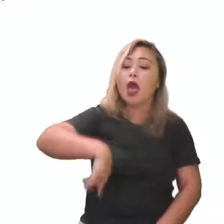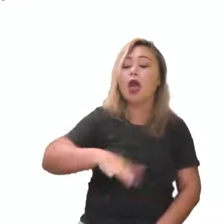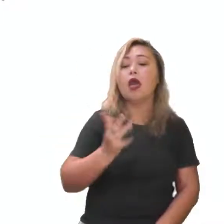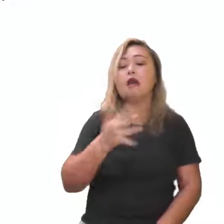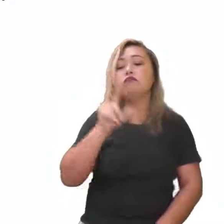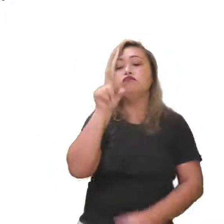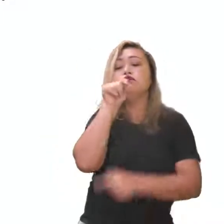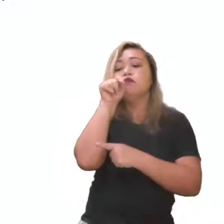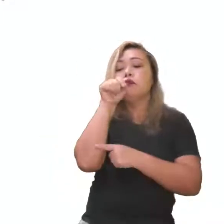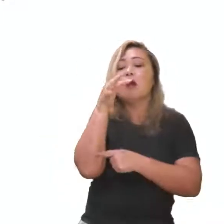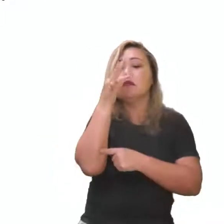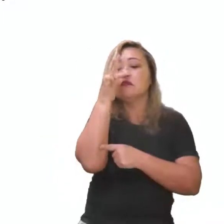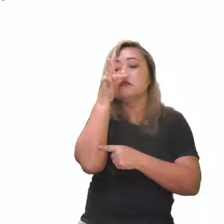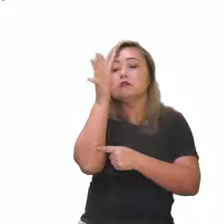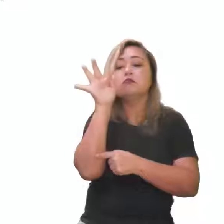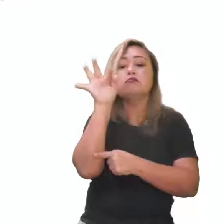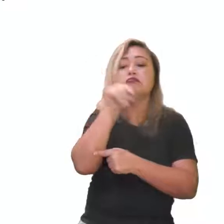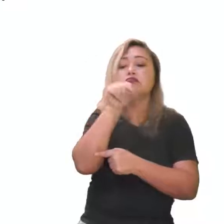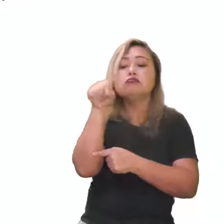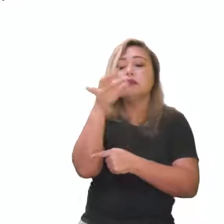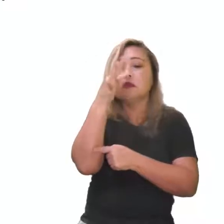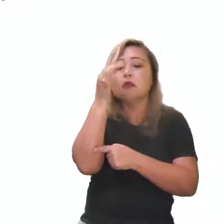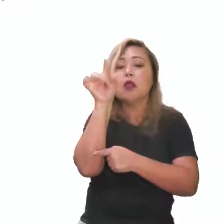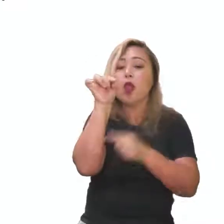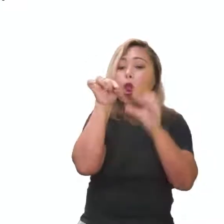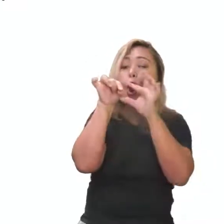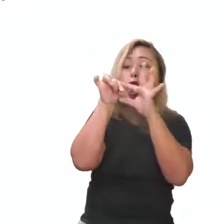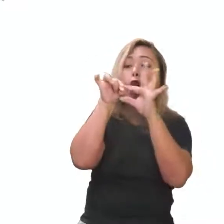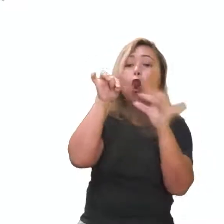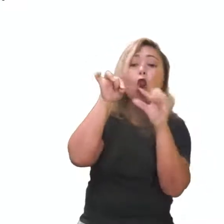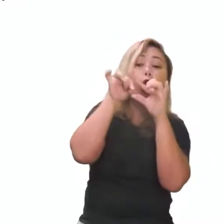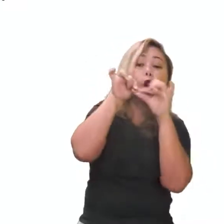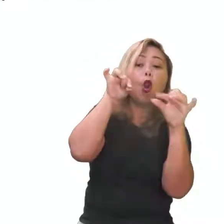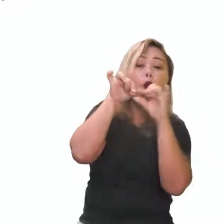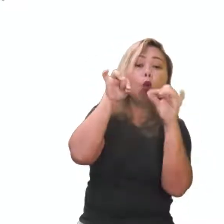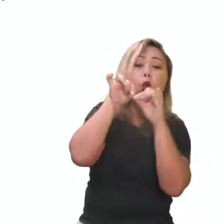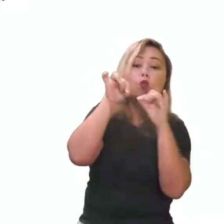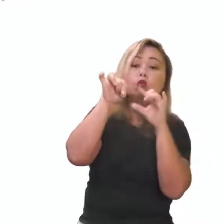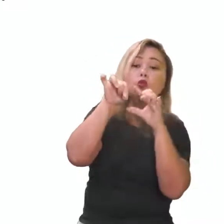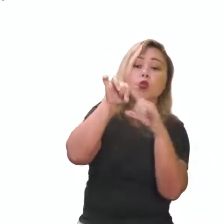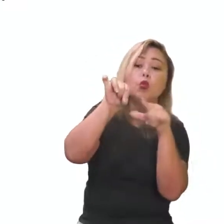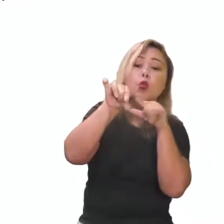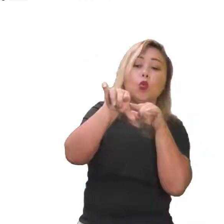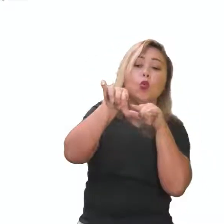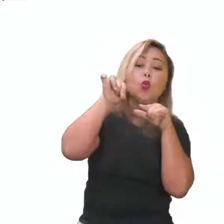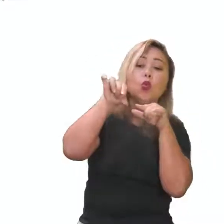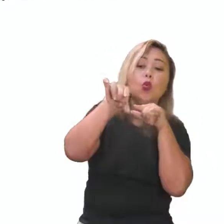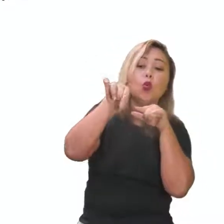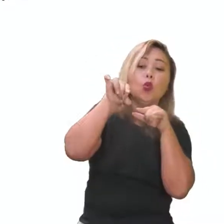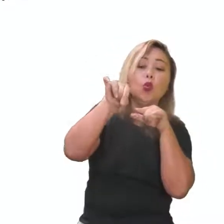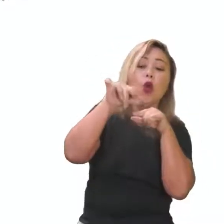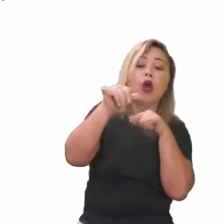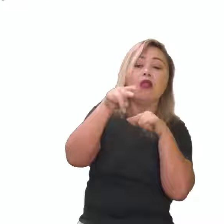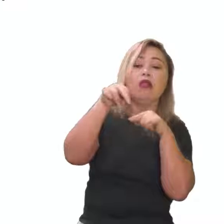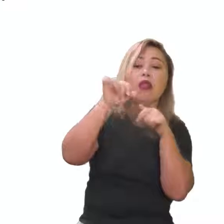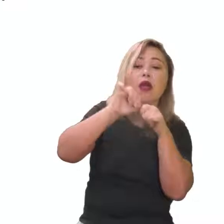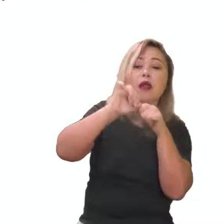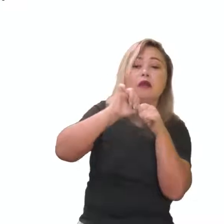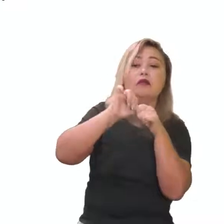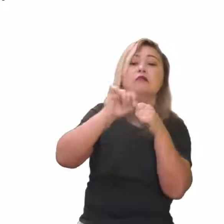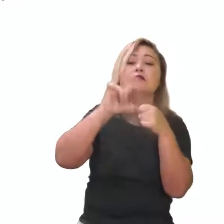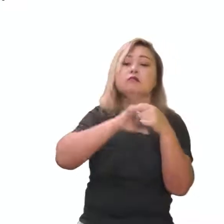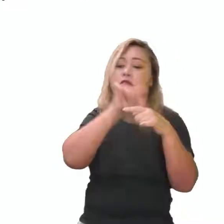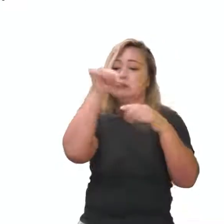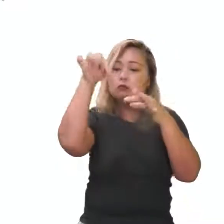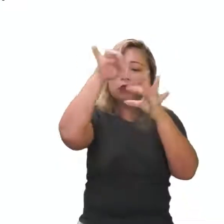beija-flores, com seus longos bicos, estão adaptados à coleta do néctar contido nas flores tubulosas